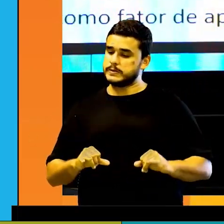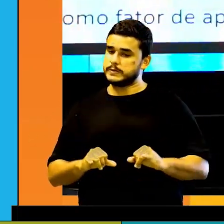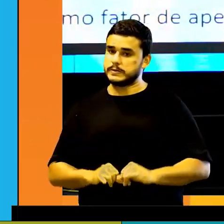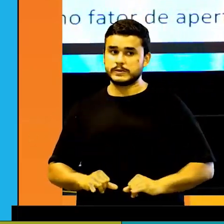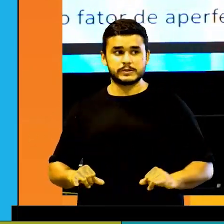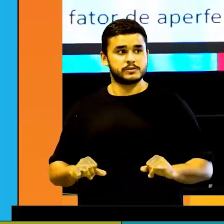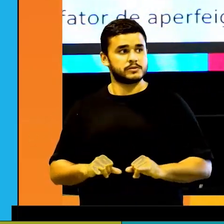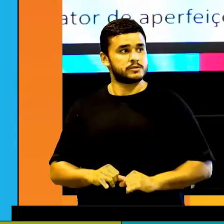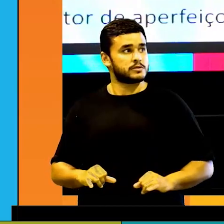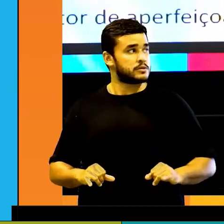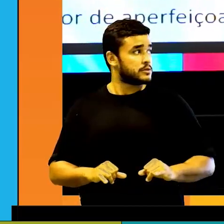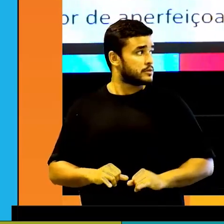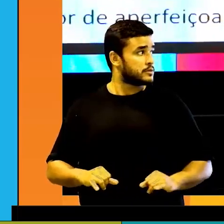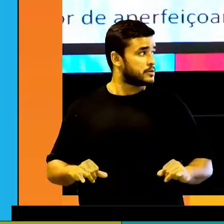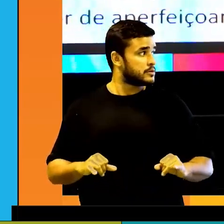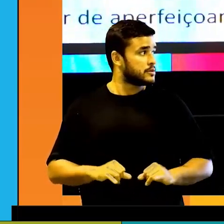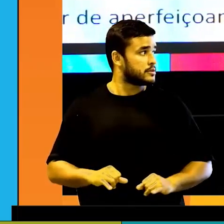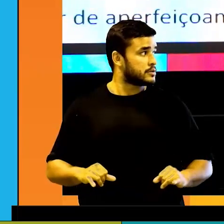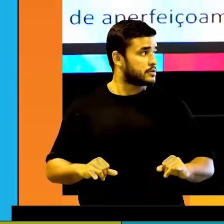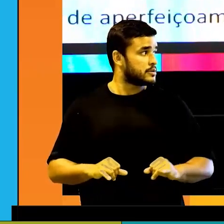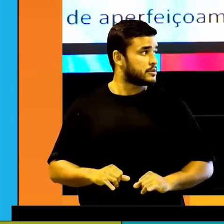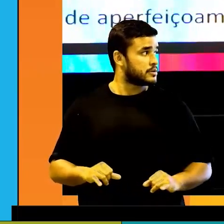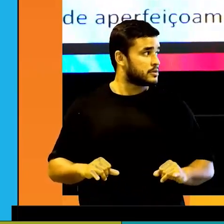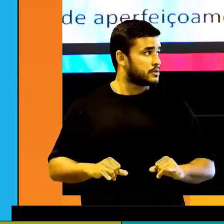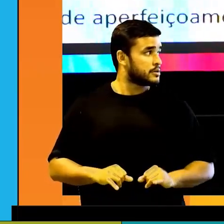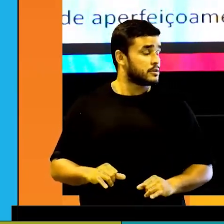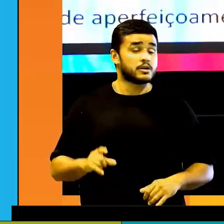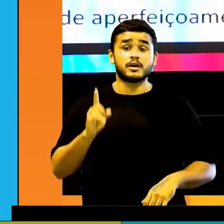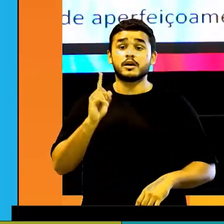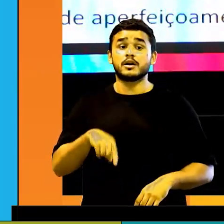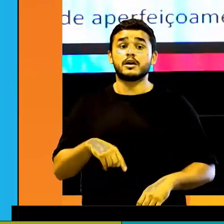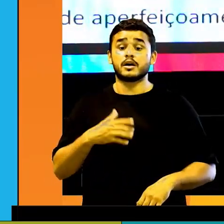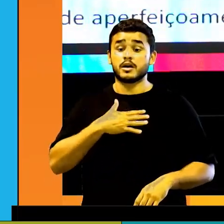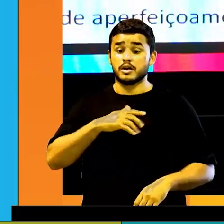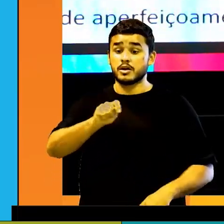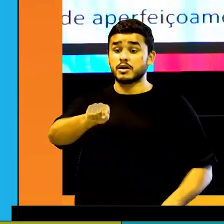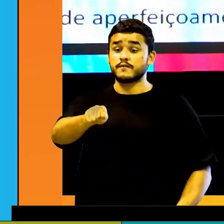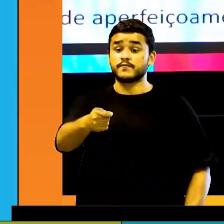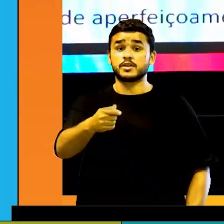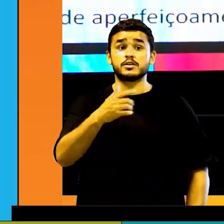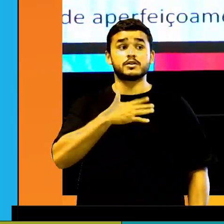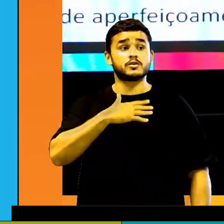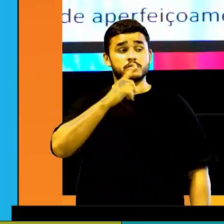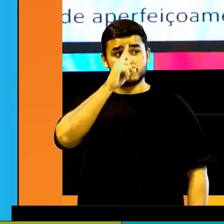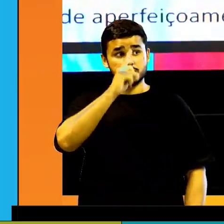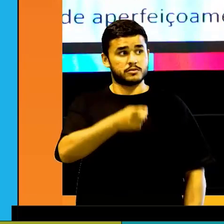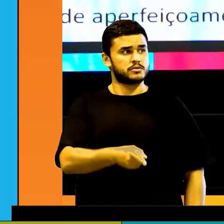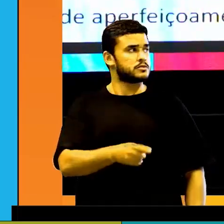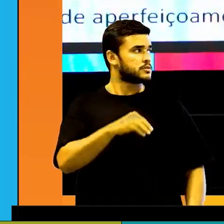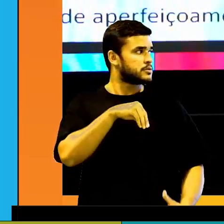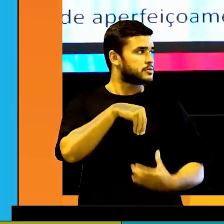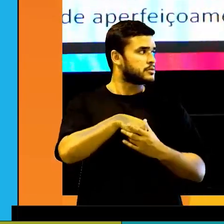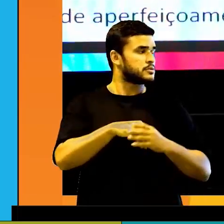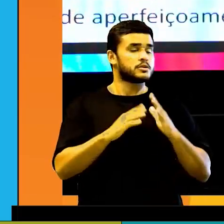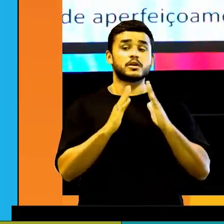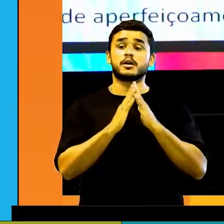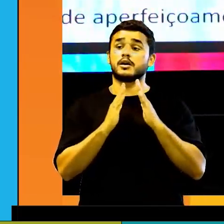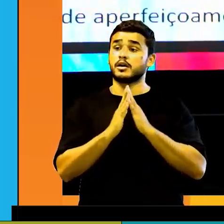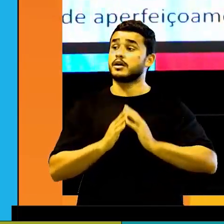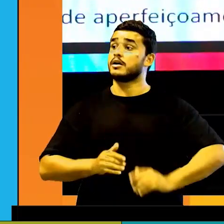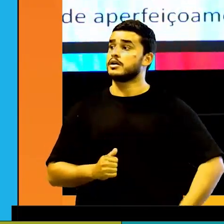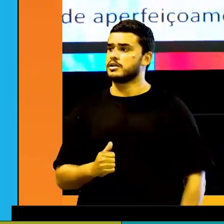ela leva para casa, quando ele vai fechar a porta, ela pega a chave e diz, não, quem fecha a porta sou eu. Opa!